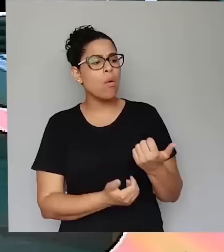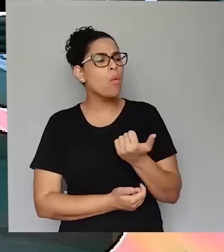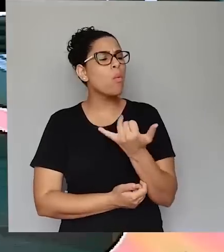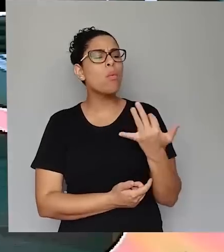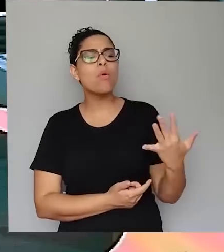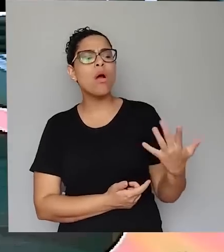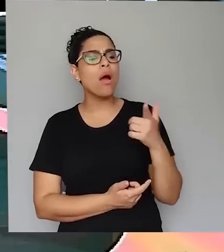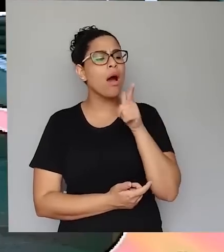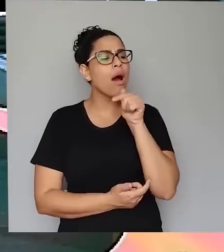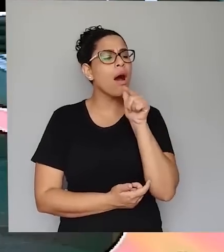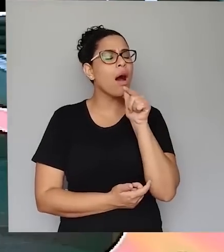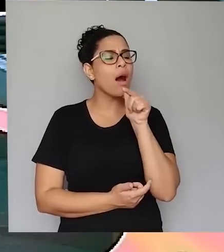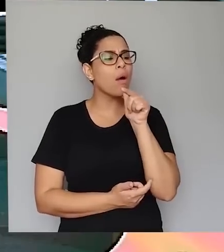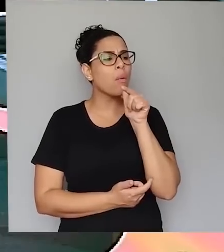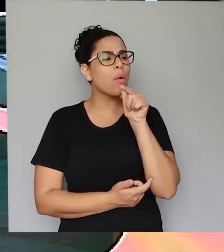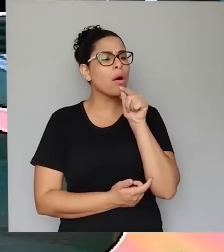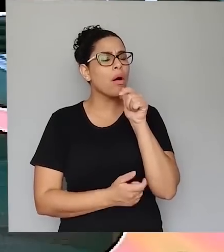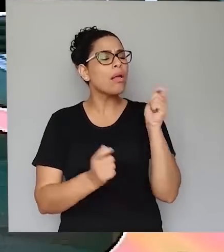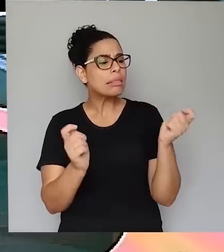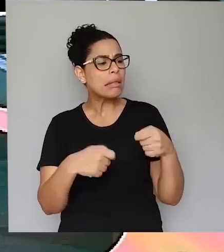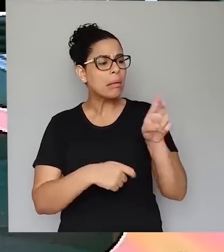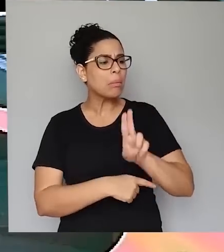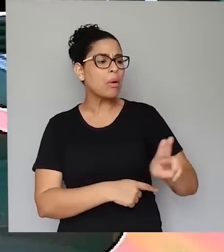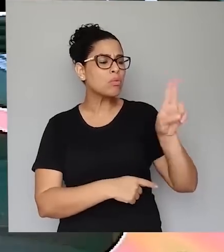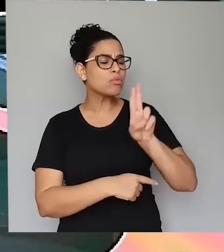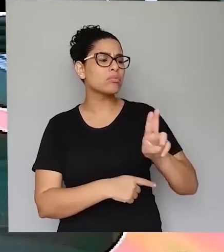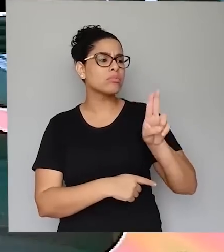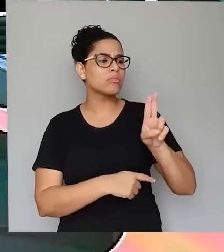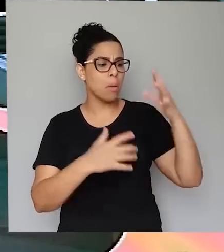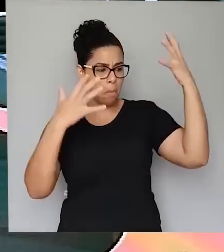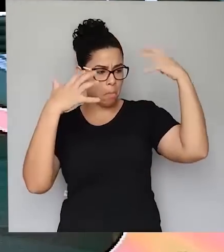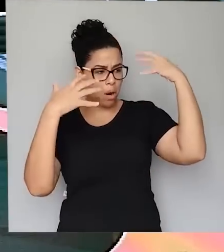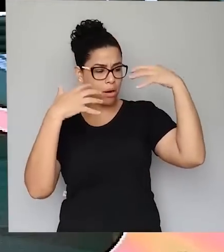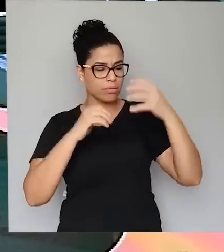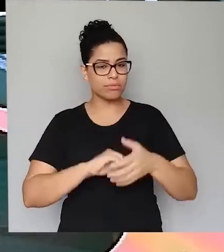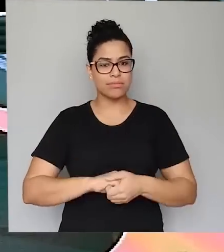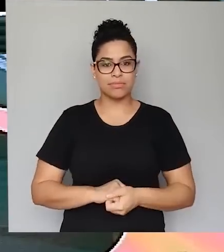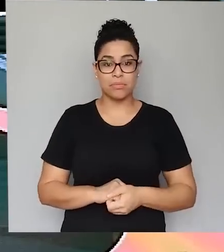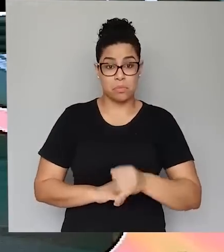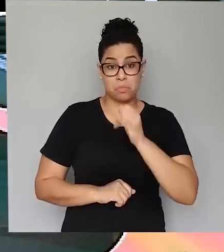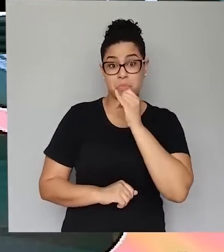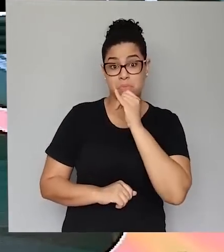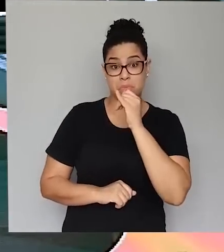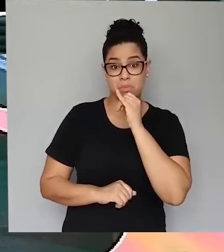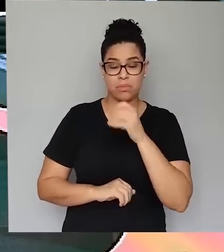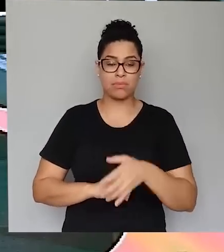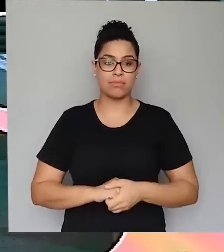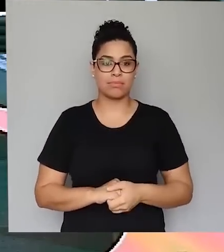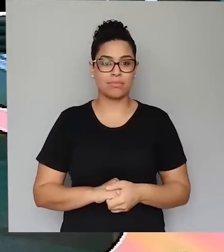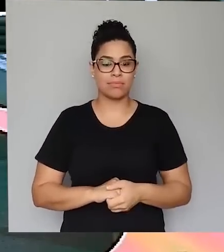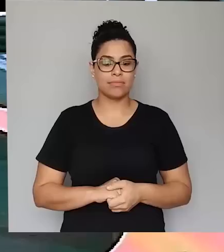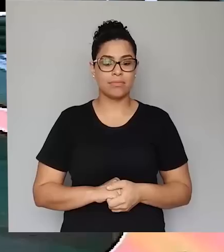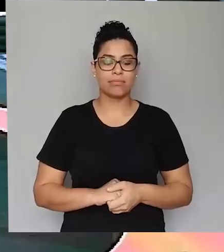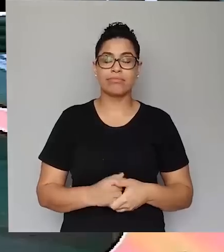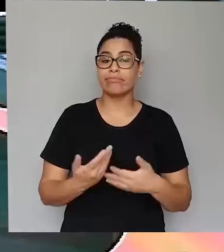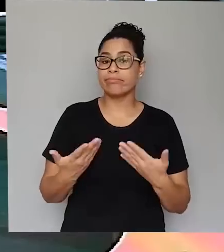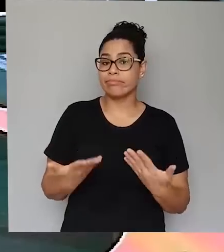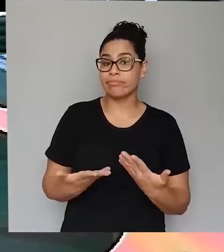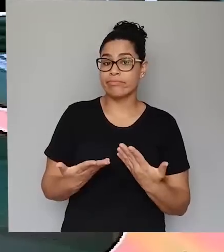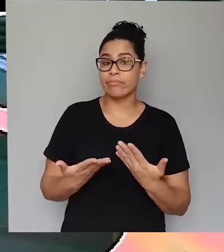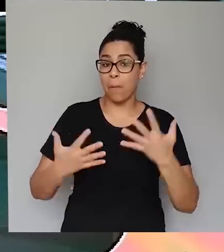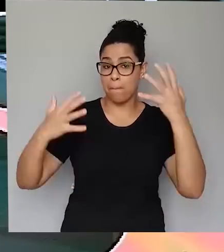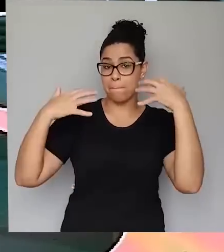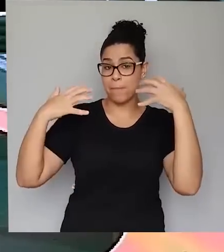podemos desperdiçar no banho? Por exemplo, um banho de 15 minutes, ou seja,